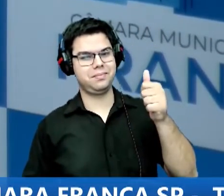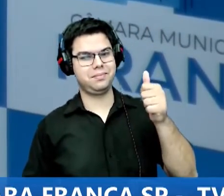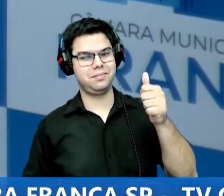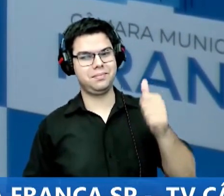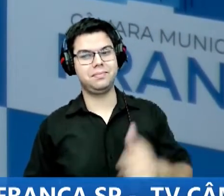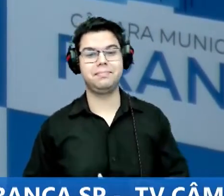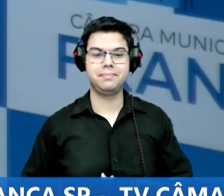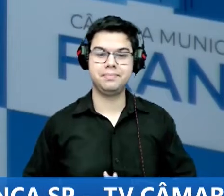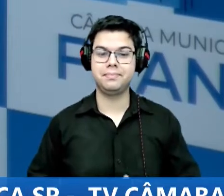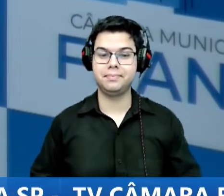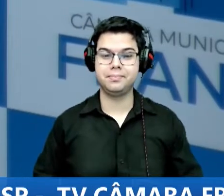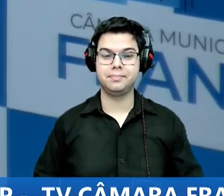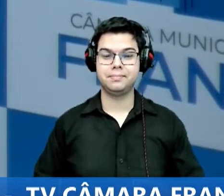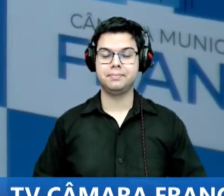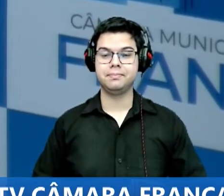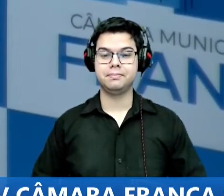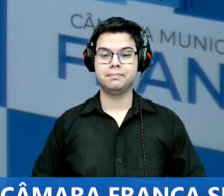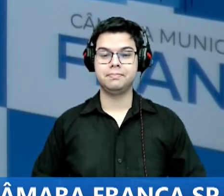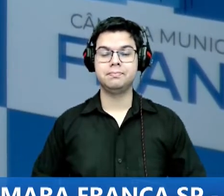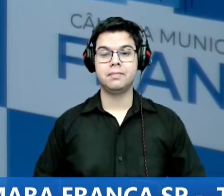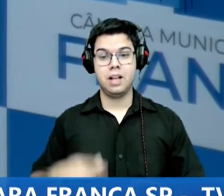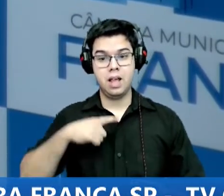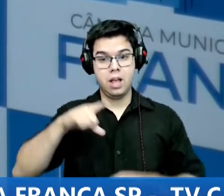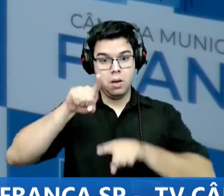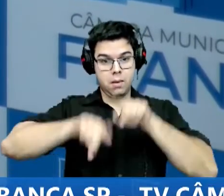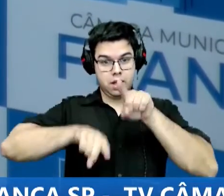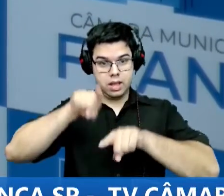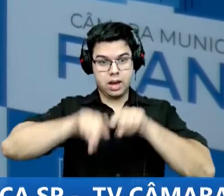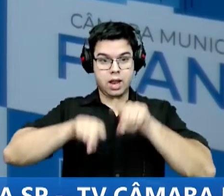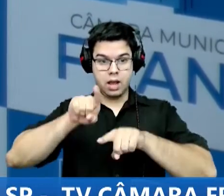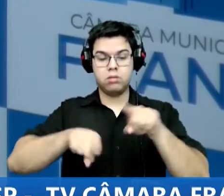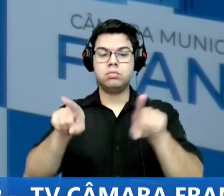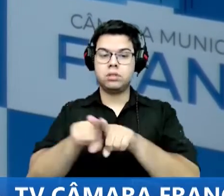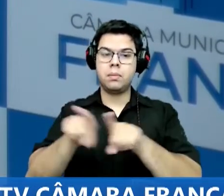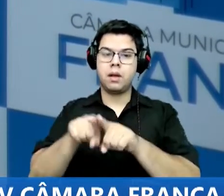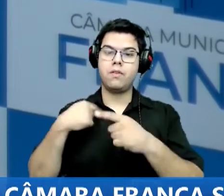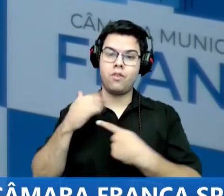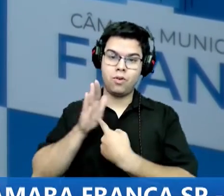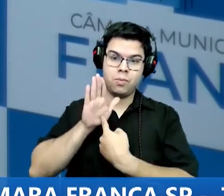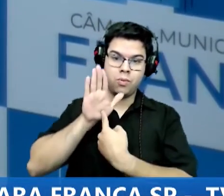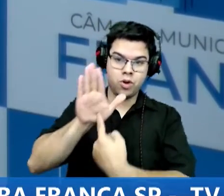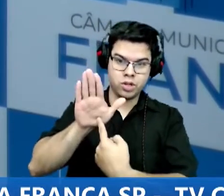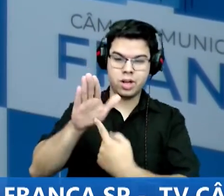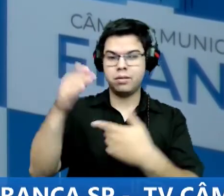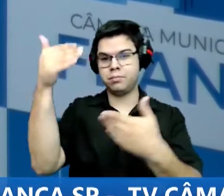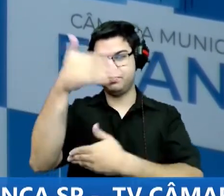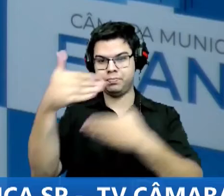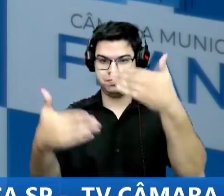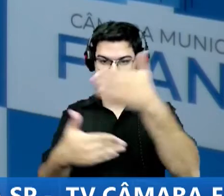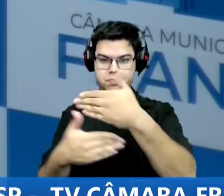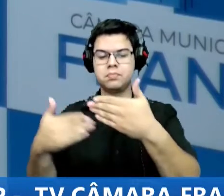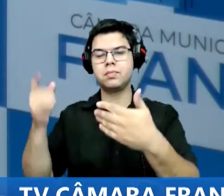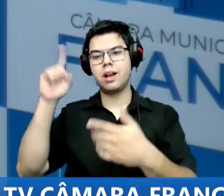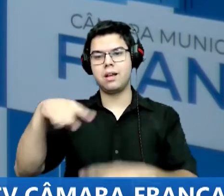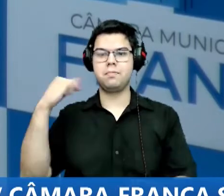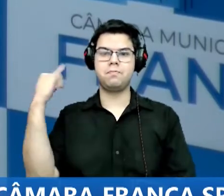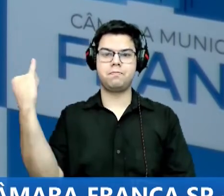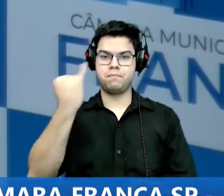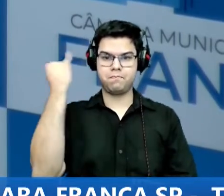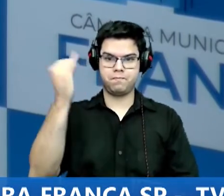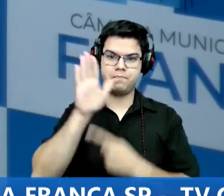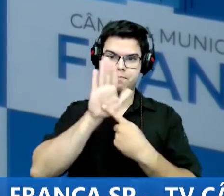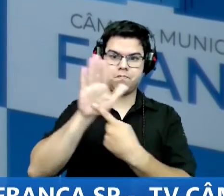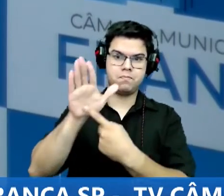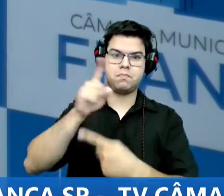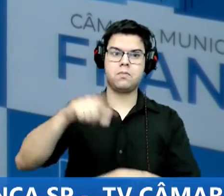Eu trouxe um material e eu vou resgatar apenas alguns slides que seriam fundamentais para que a gente pudesse avançar